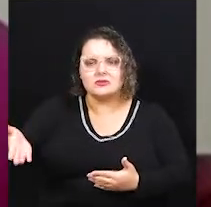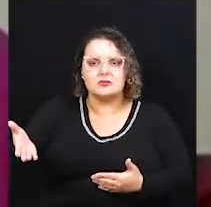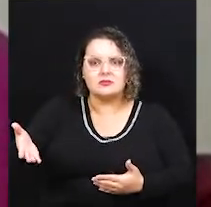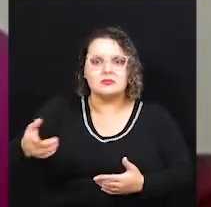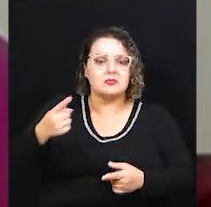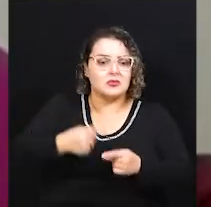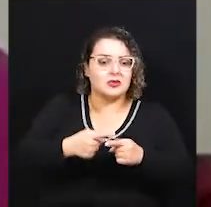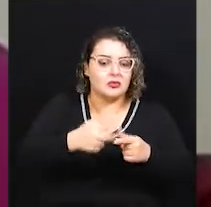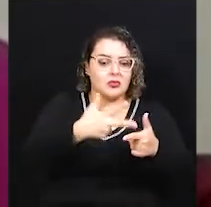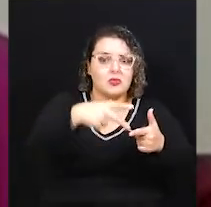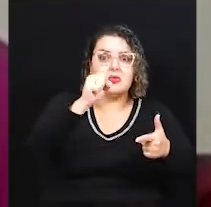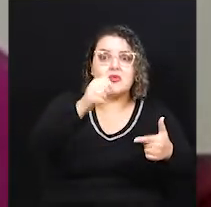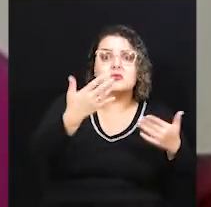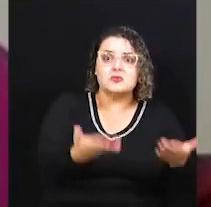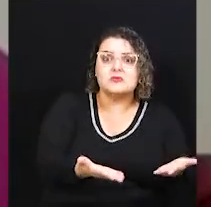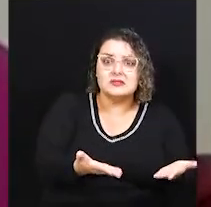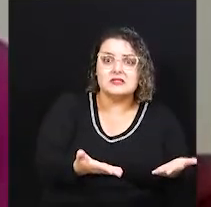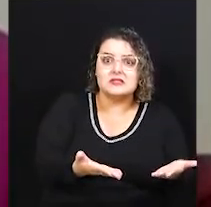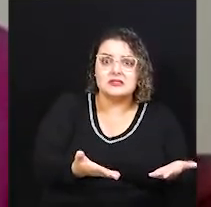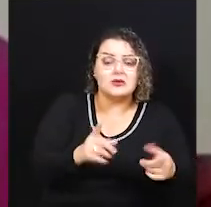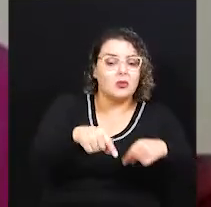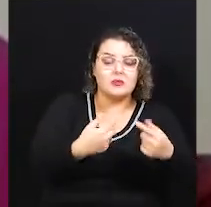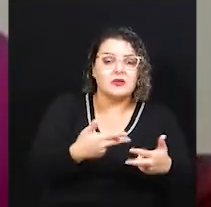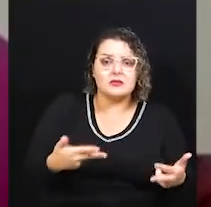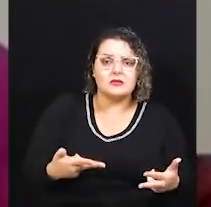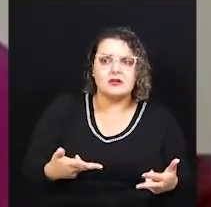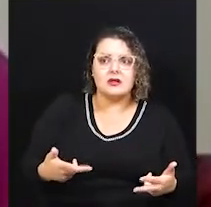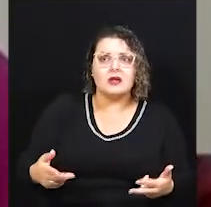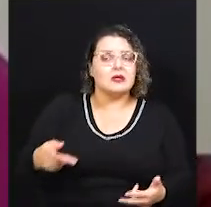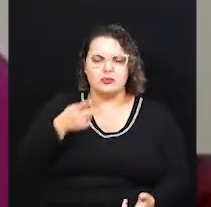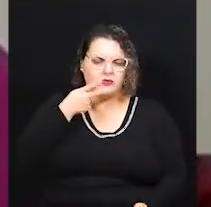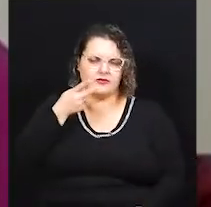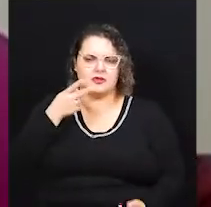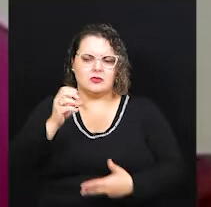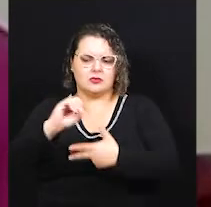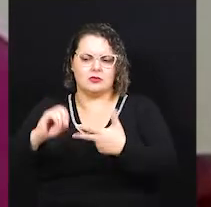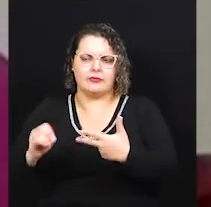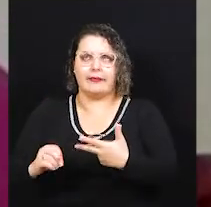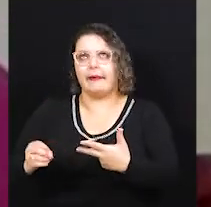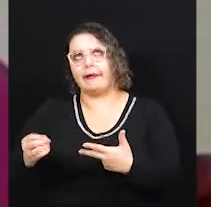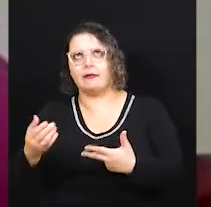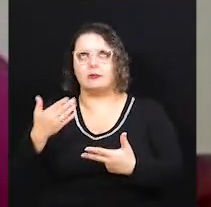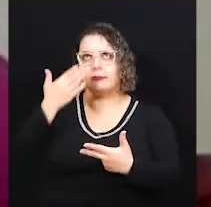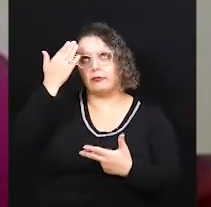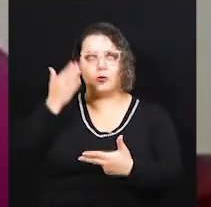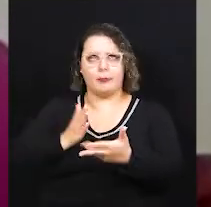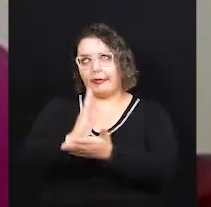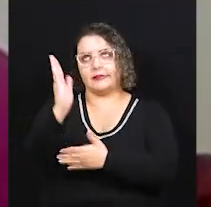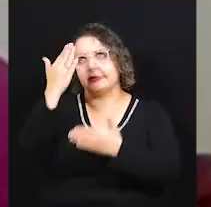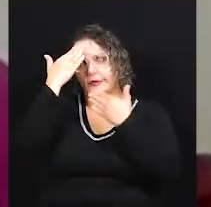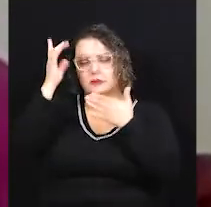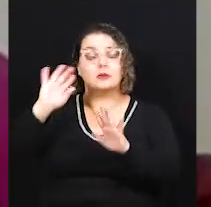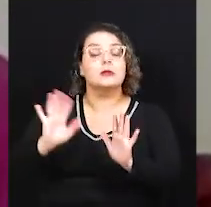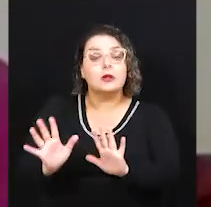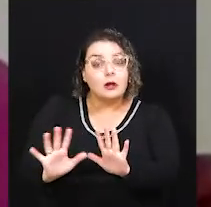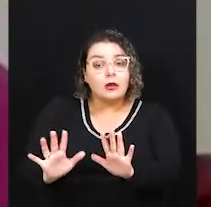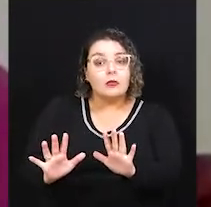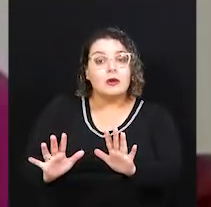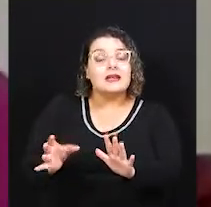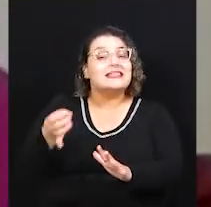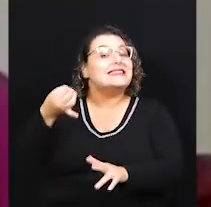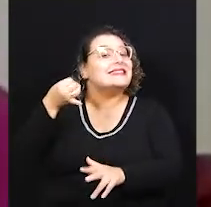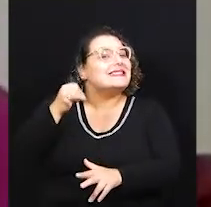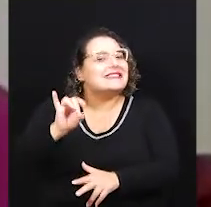eu não estou dizendo que ainda bem que eu não passei no Enem, mas sabe, é não botar tanto peso, aí com mais tranquilidade, e saber que se